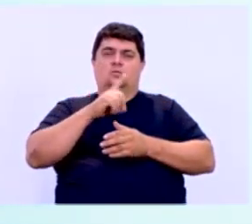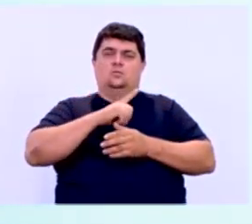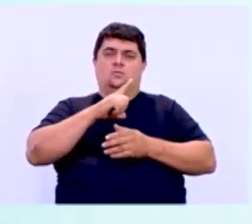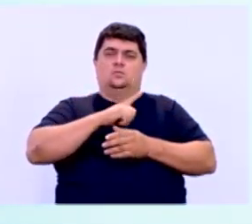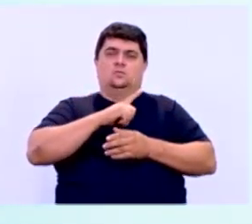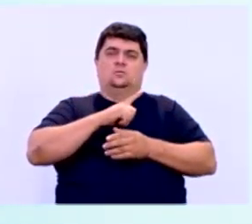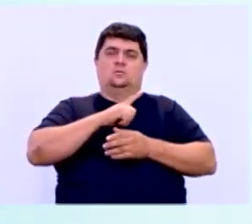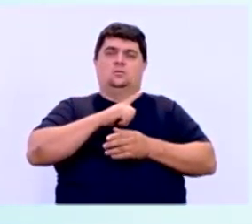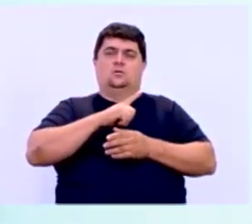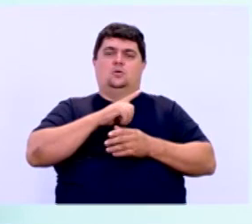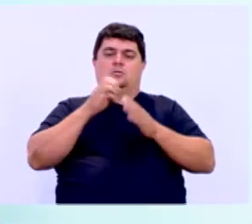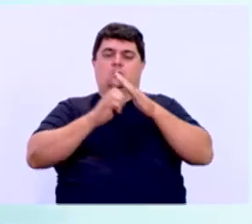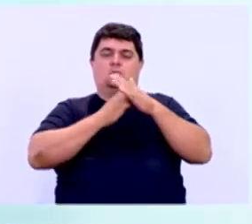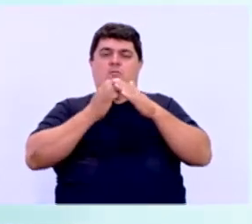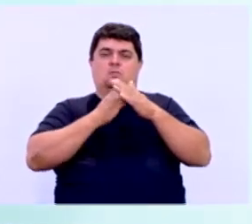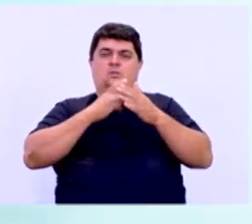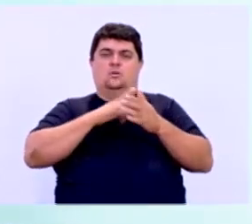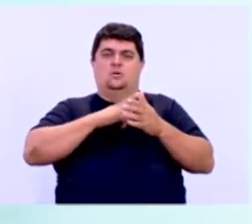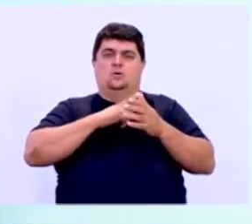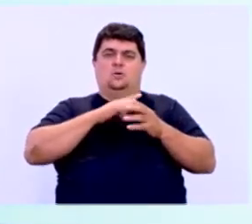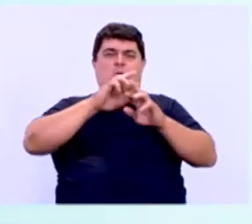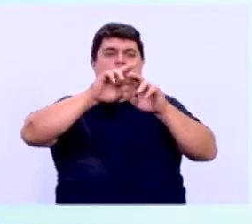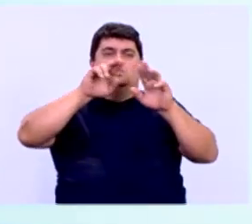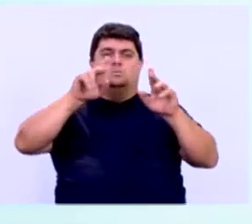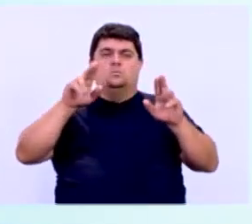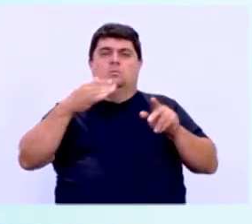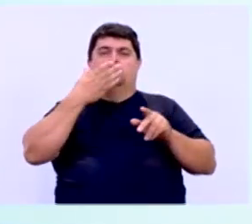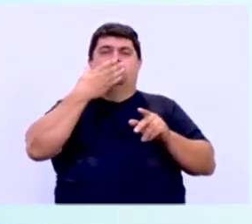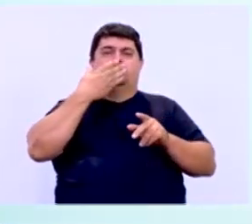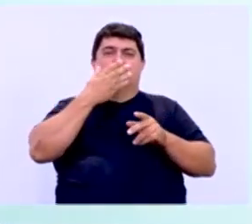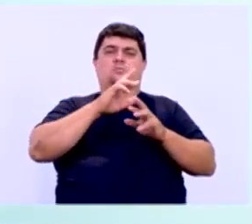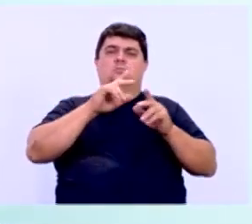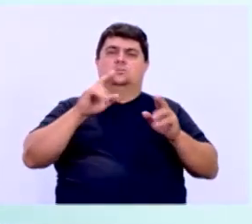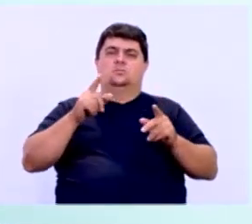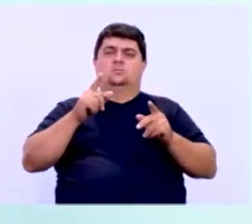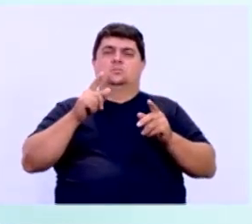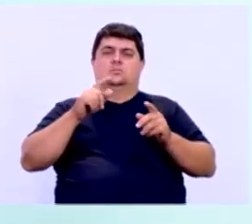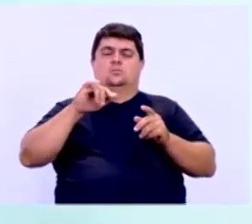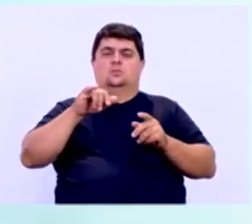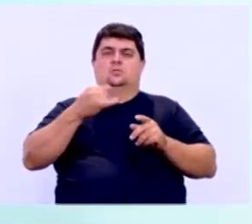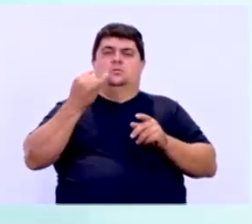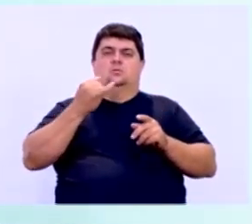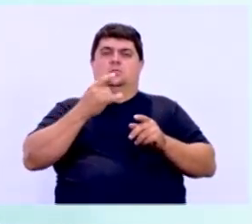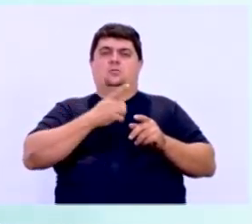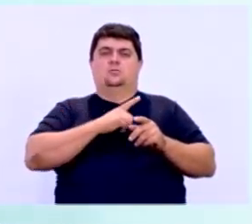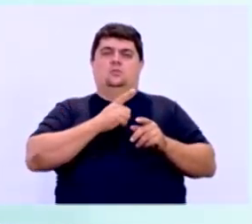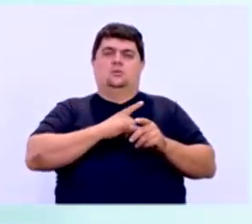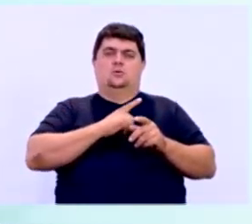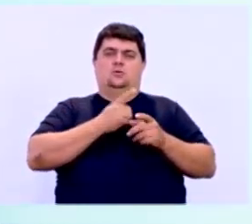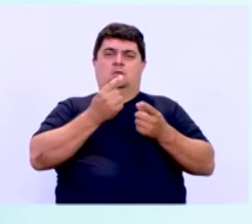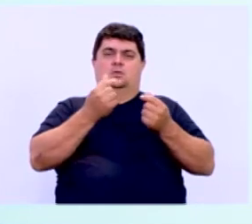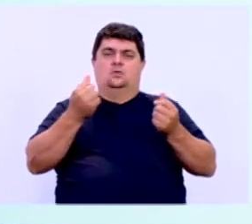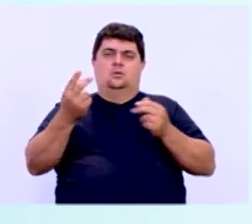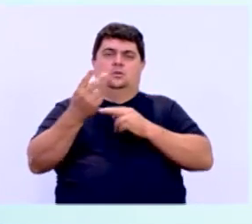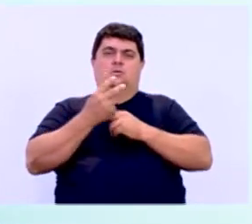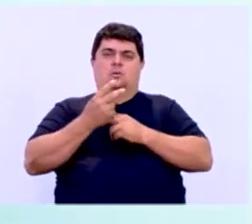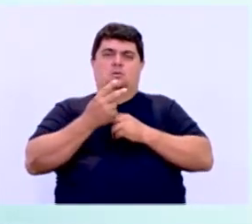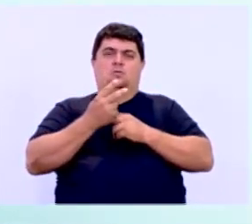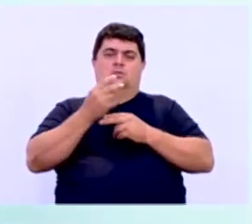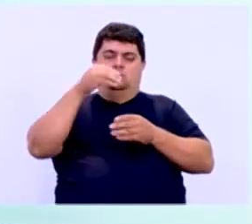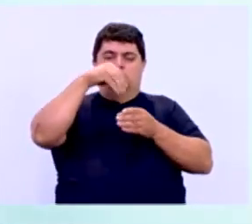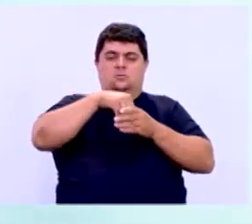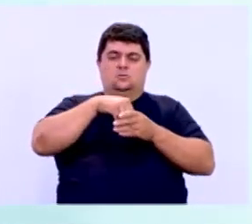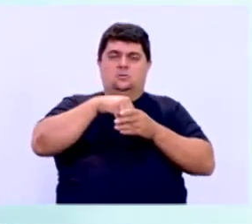entenderam que a empresa ela tem algumas formas, alguns tipos de poder obter o financiamento. Esse financiamento ele pode ser obtido interno,